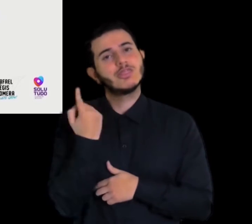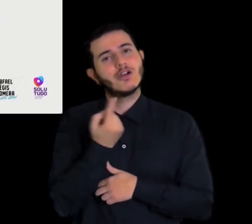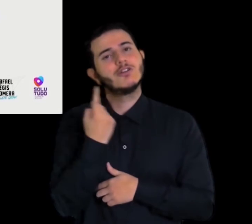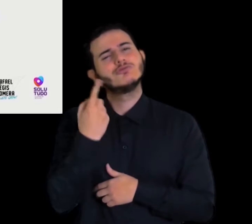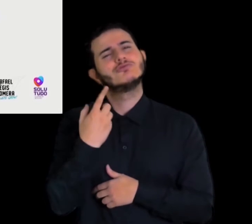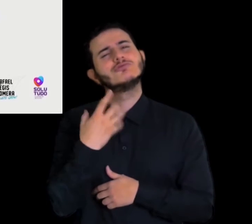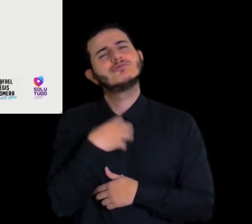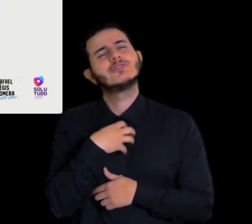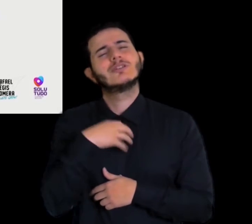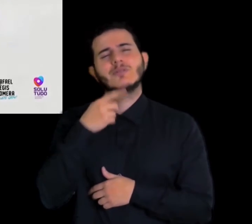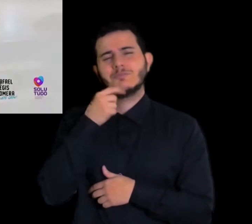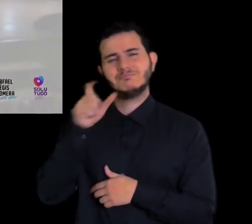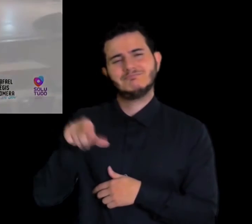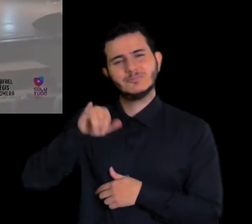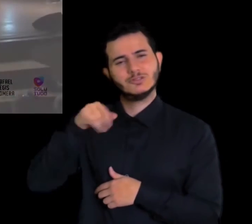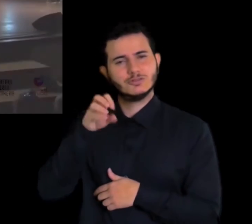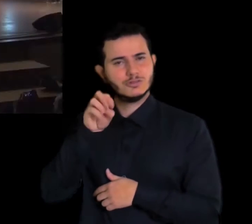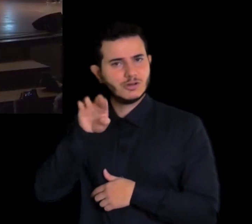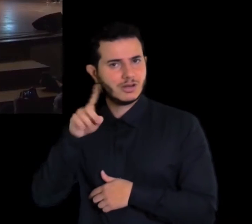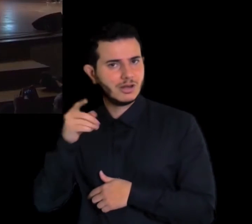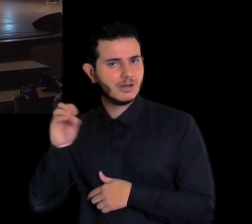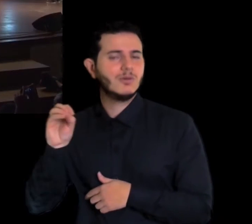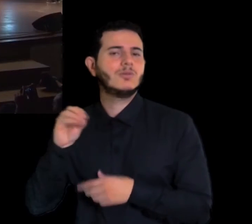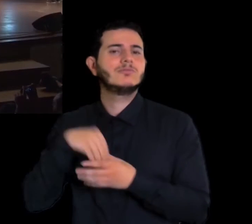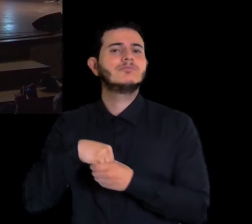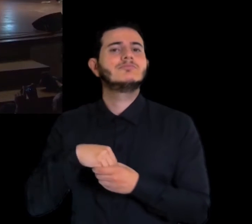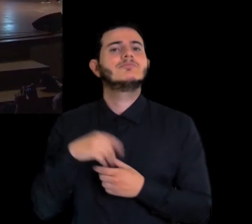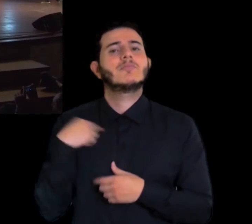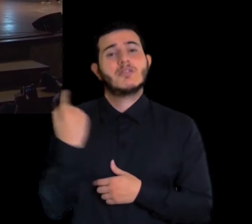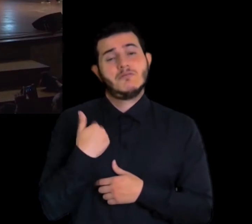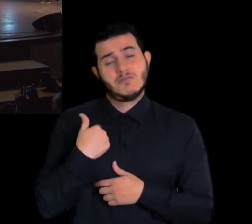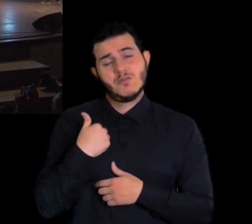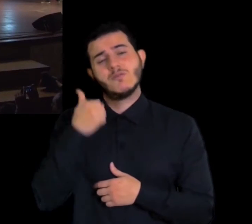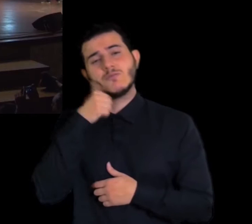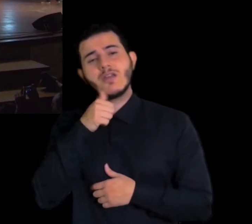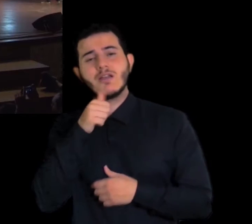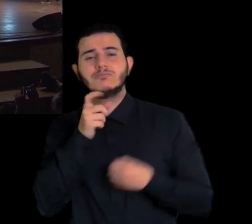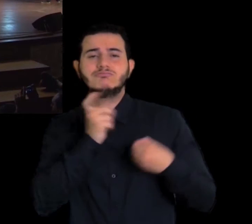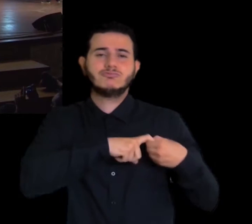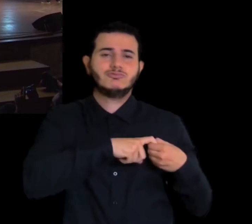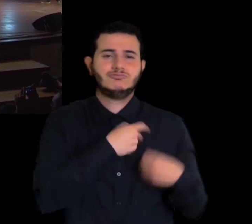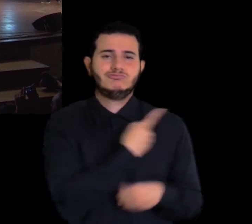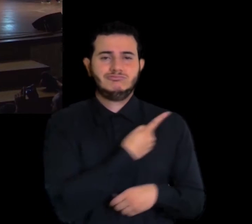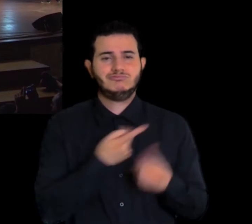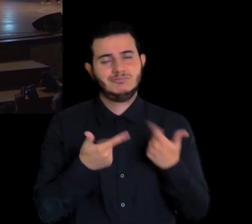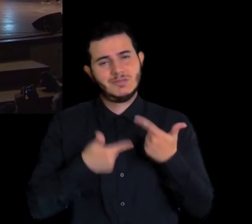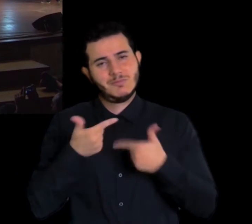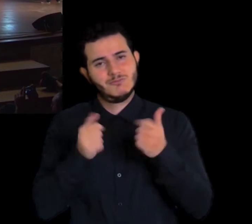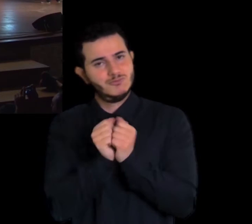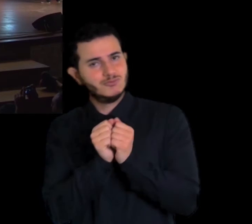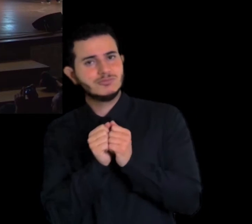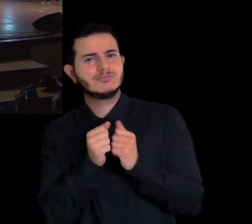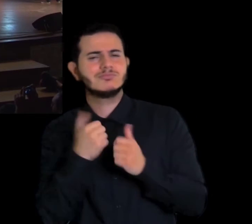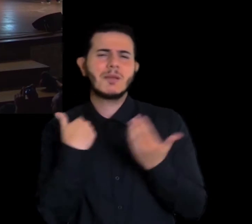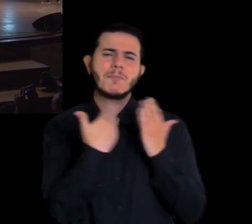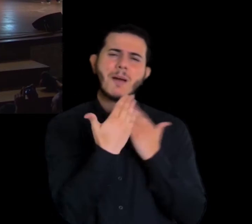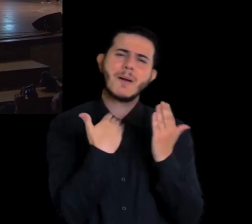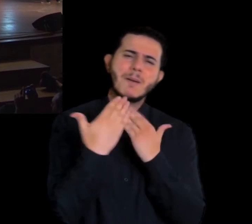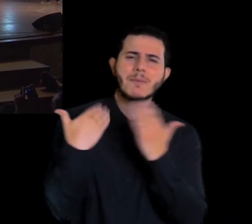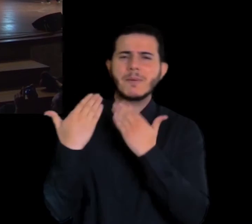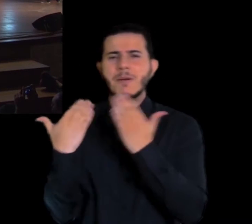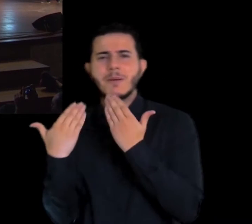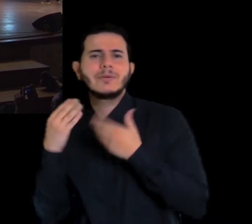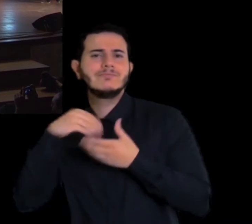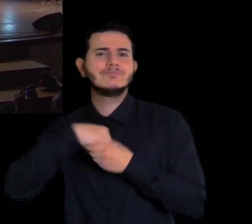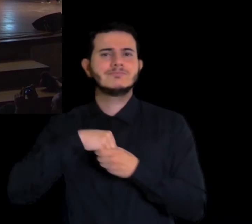né, que o Jordão colocou. A gente, né, eu e minha sócia, há muito tempo atrás, numa conversa despretensiosa, a